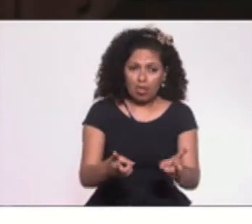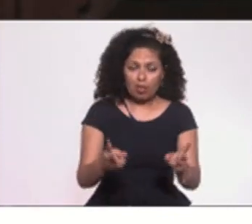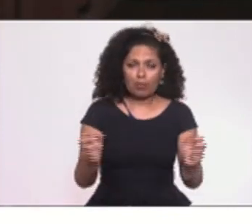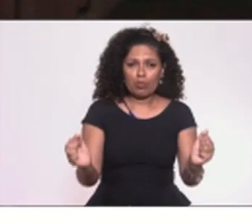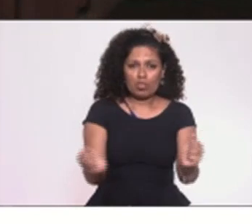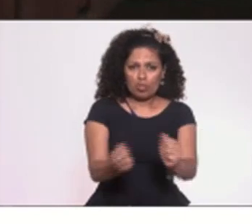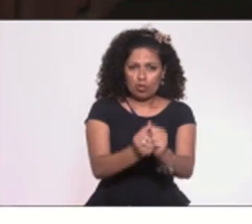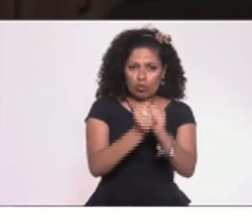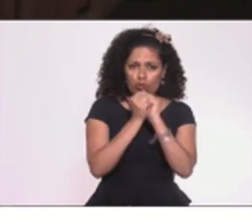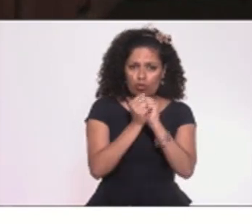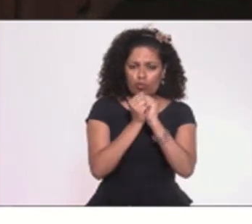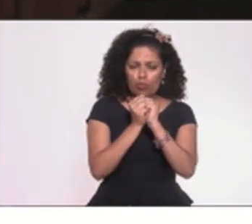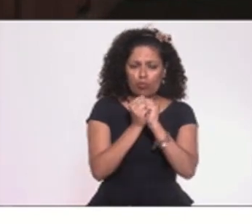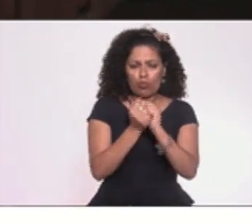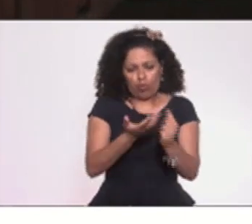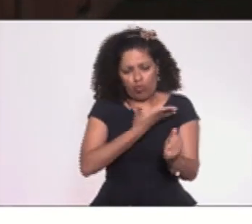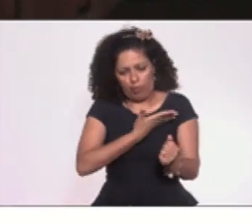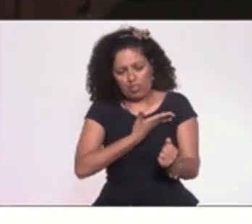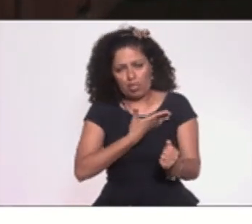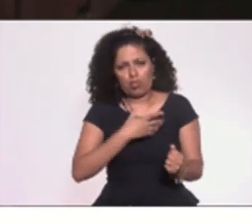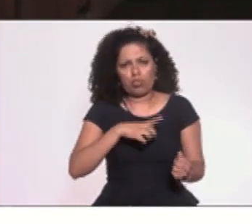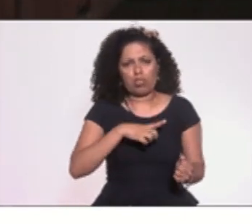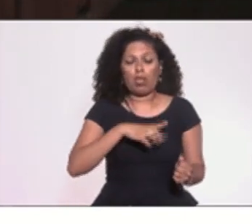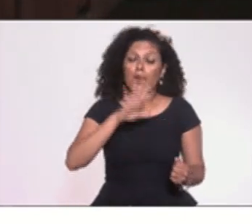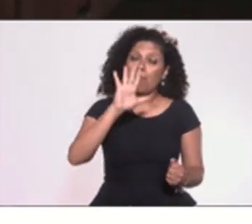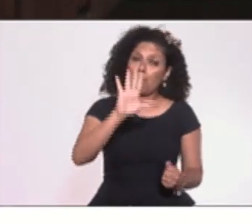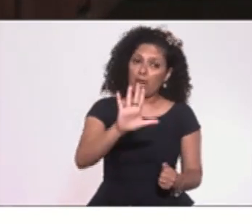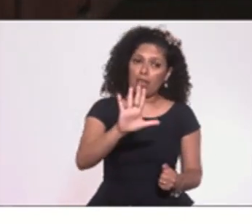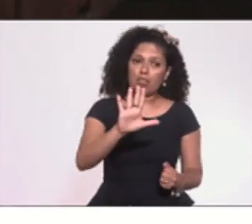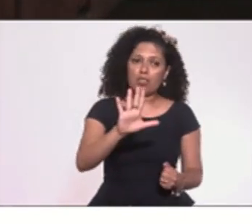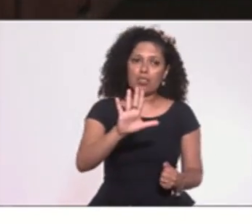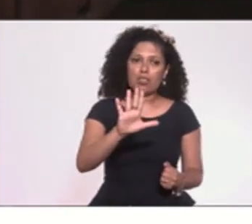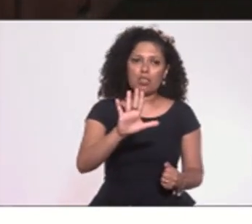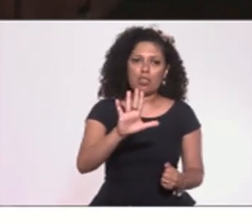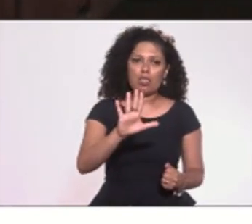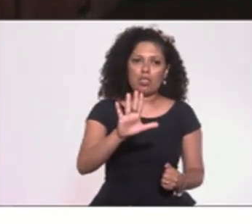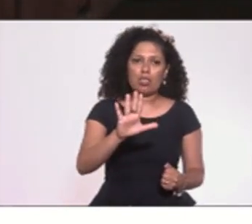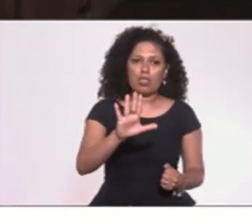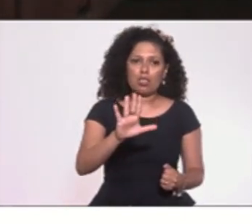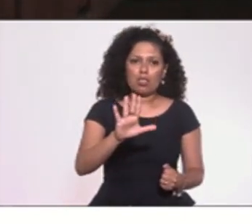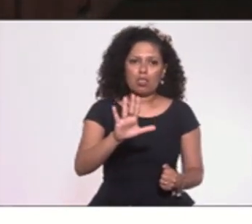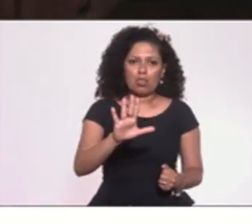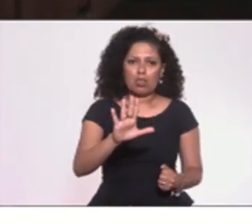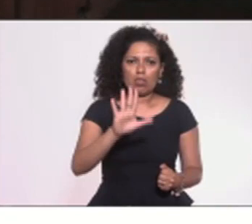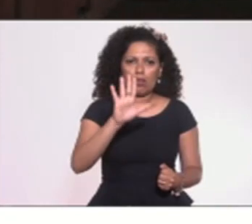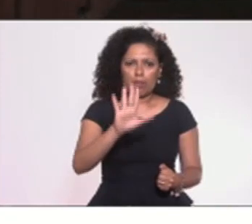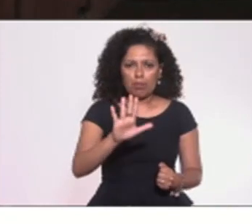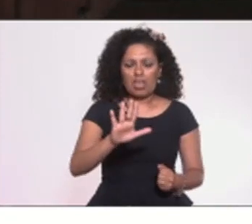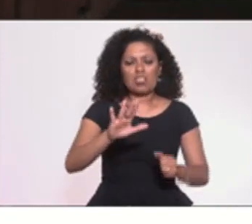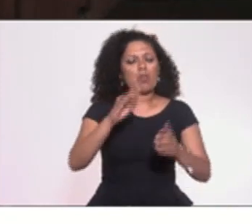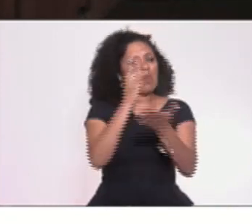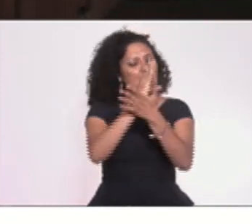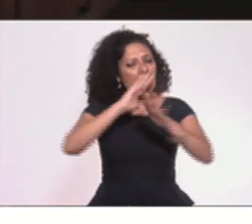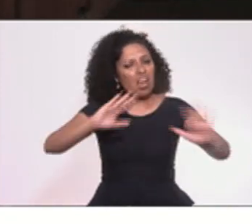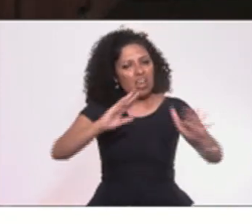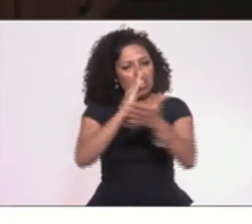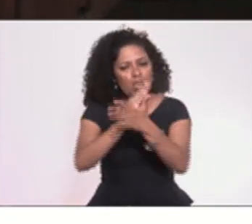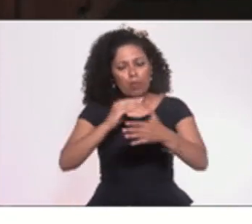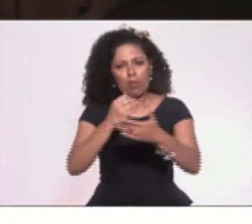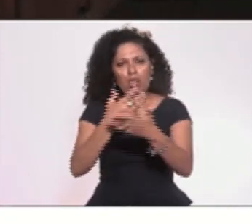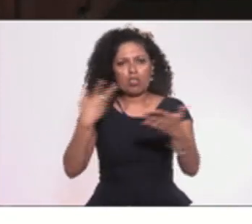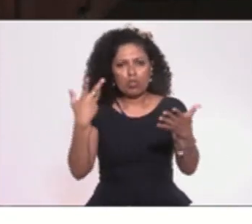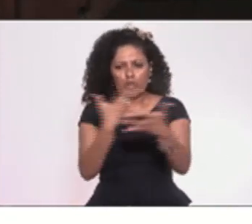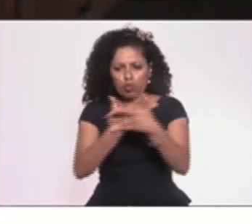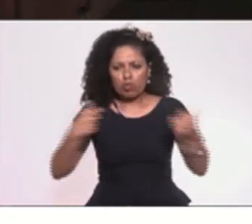relações cordiais. Entretanto, para desatar o nó da impunidade, se